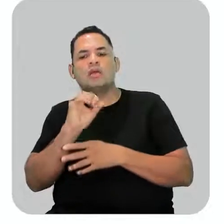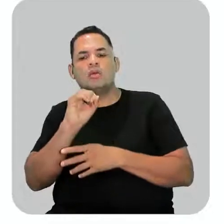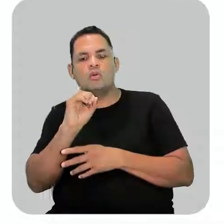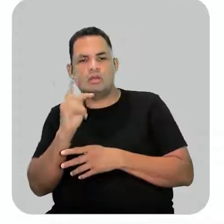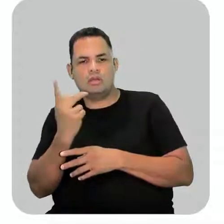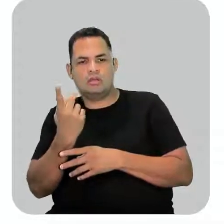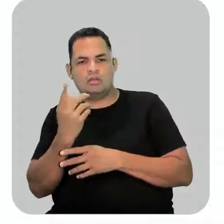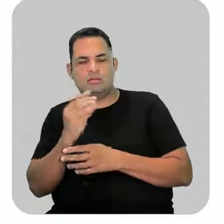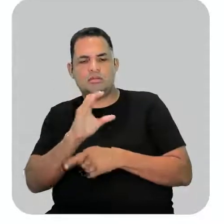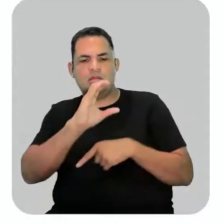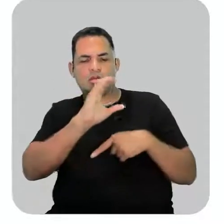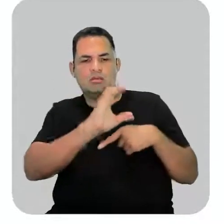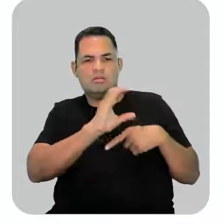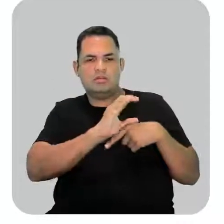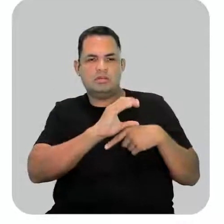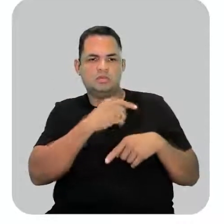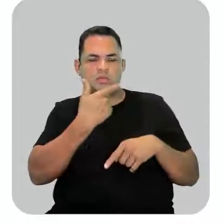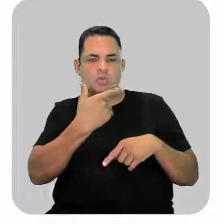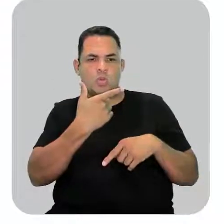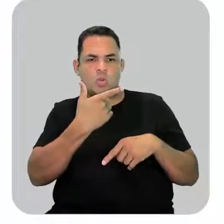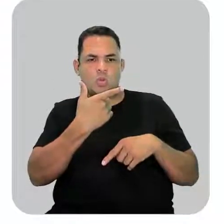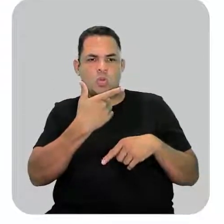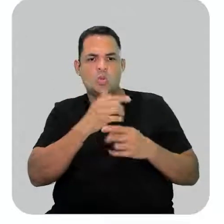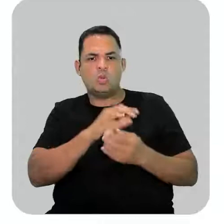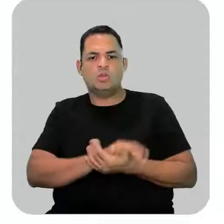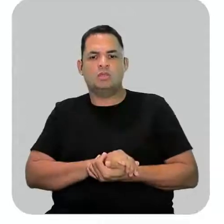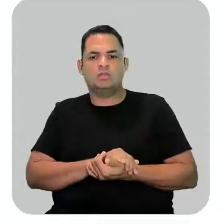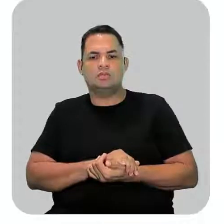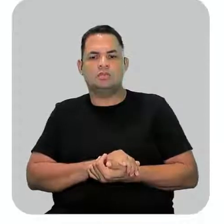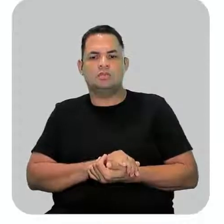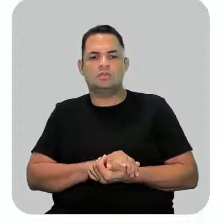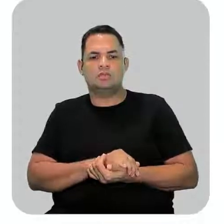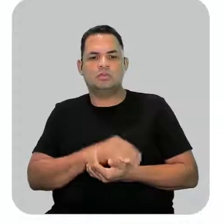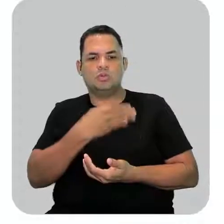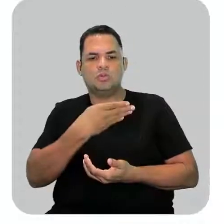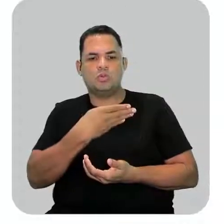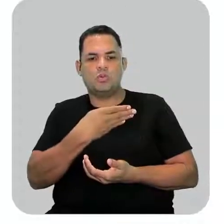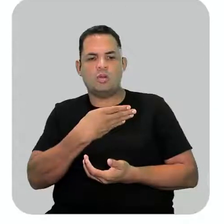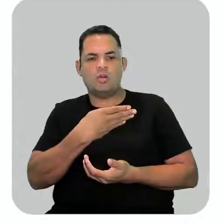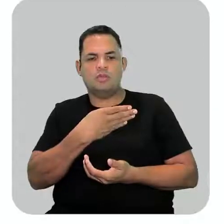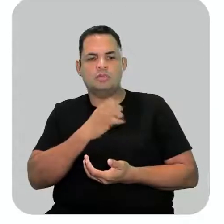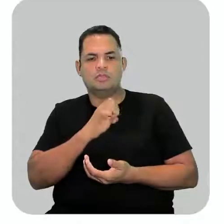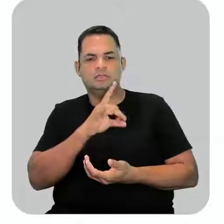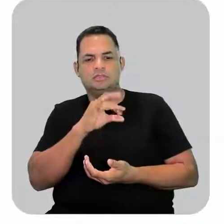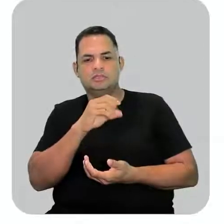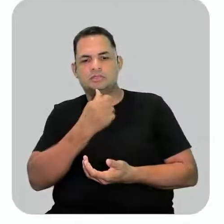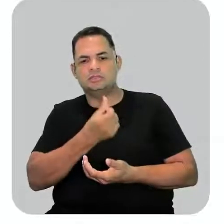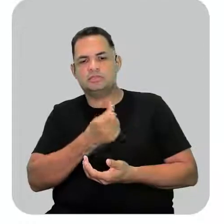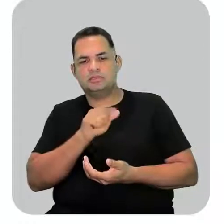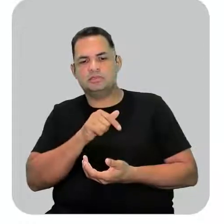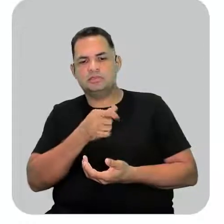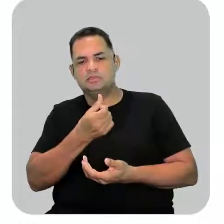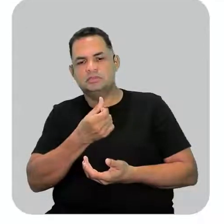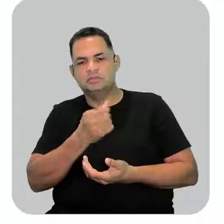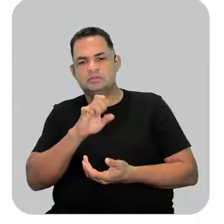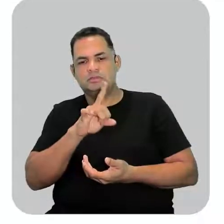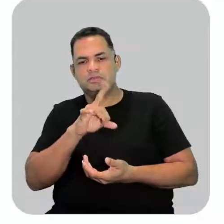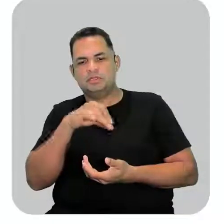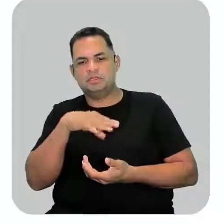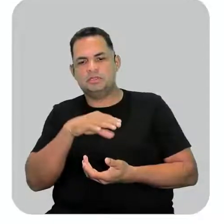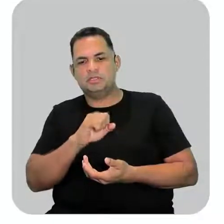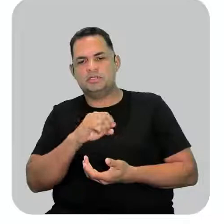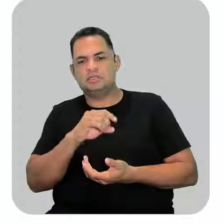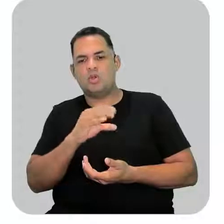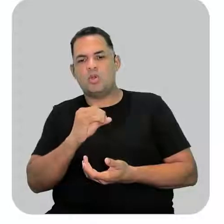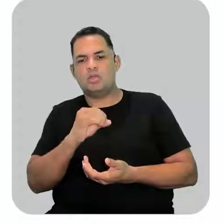aí, 2, ol. E aí ficou 4 etil, 6,6 metil,